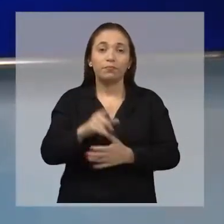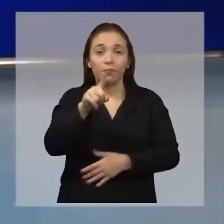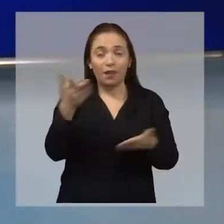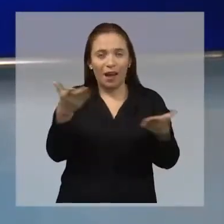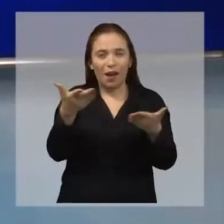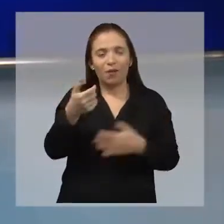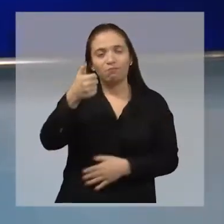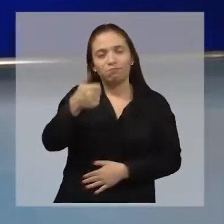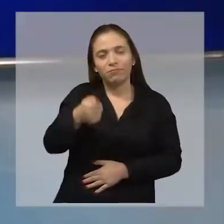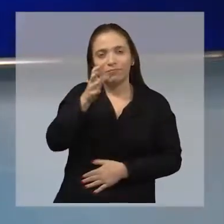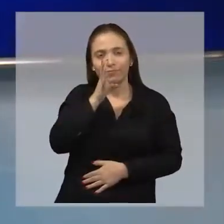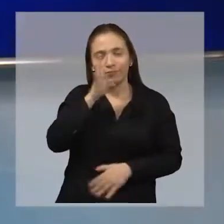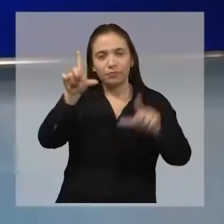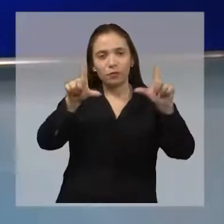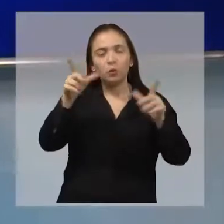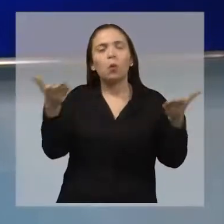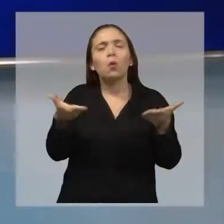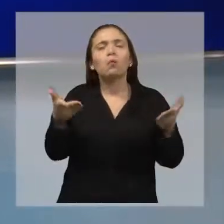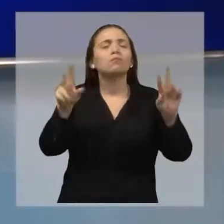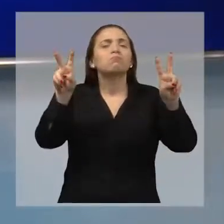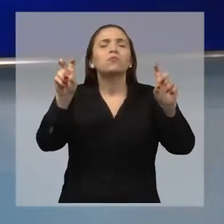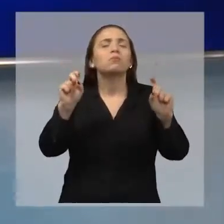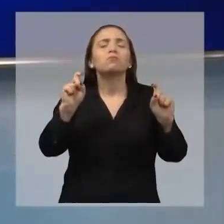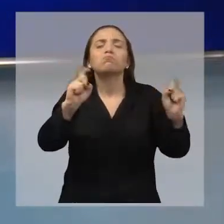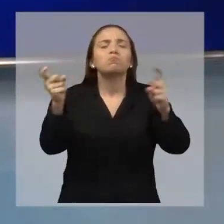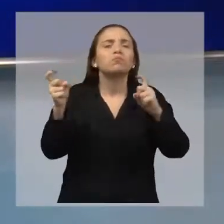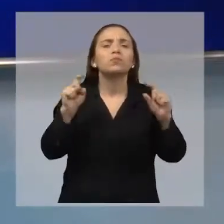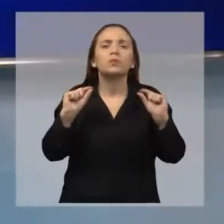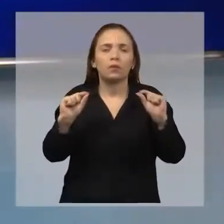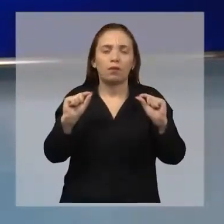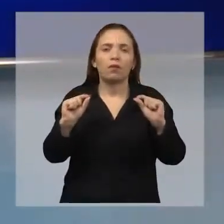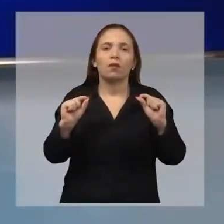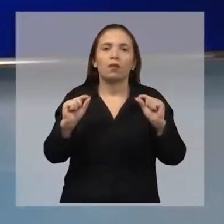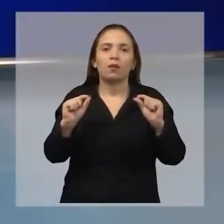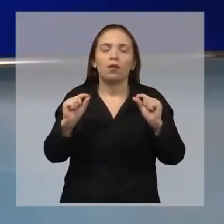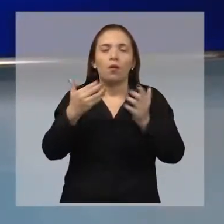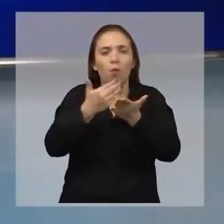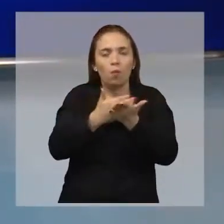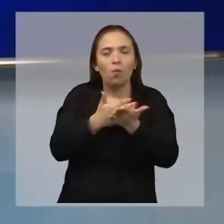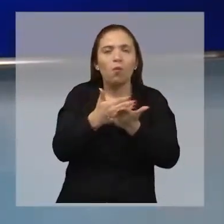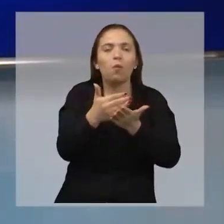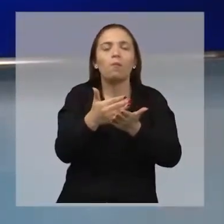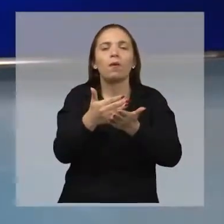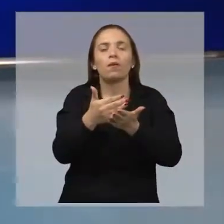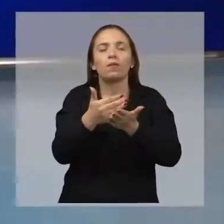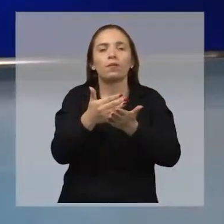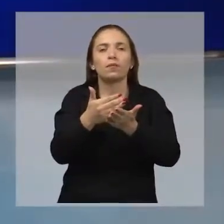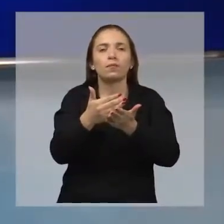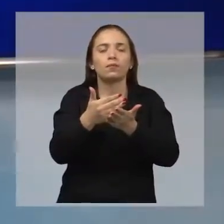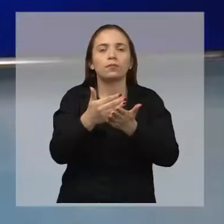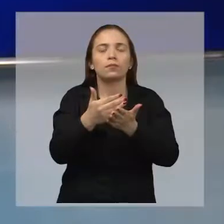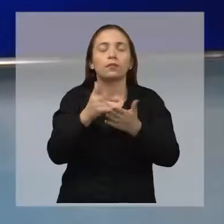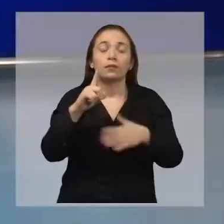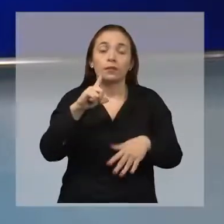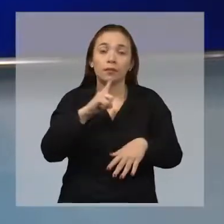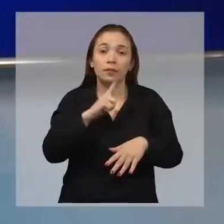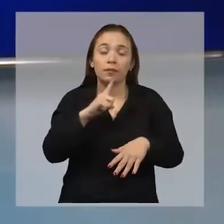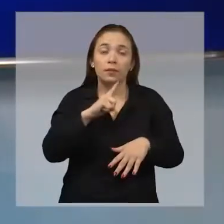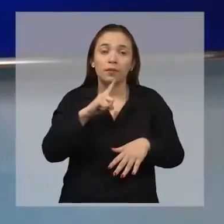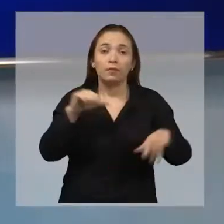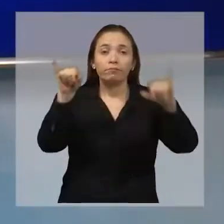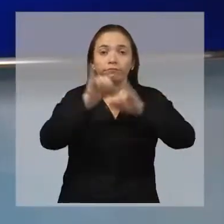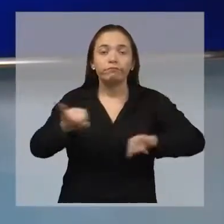parlamento, a dialogar com os deputados, com os presidentes de partidos, sob a alegação de que isso era fazer a política